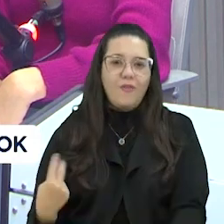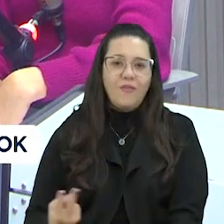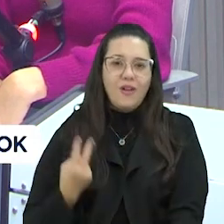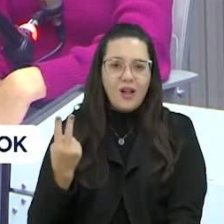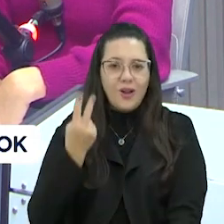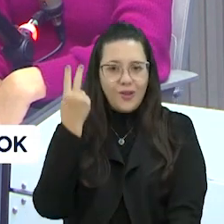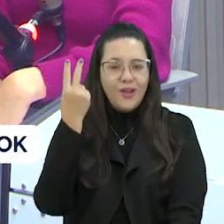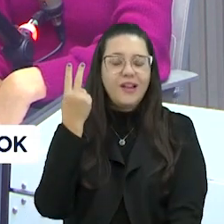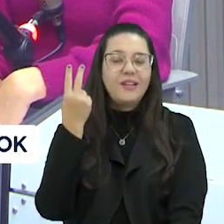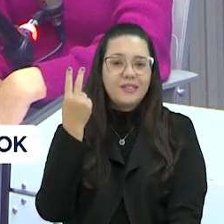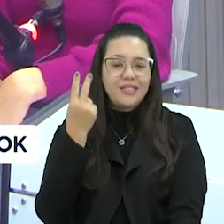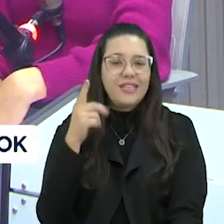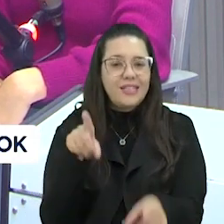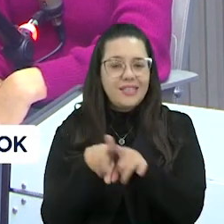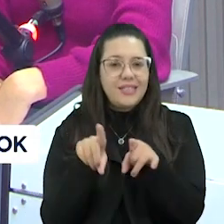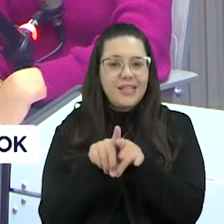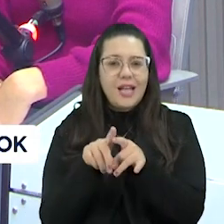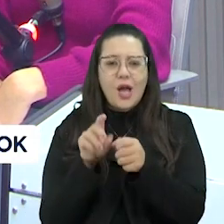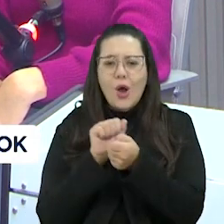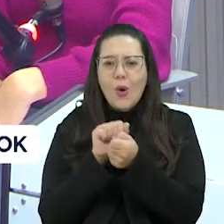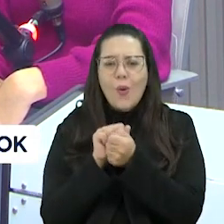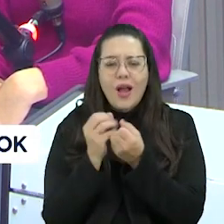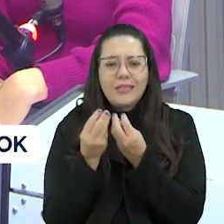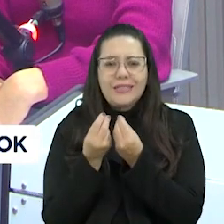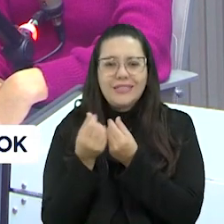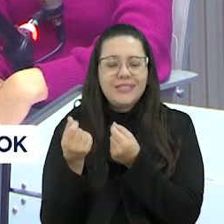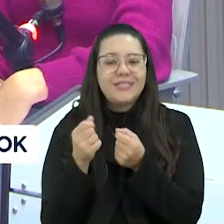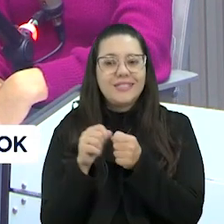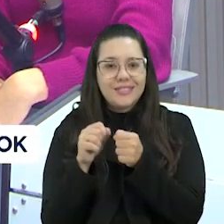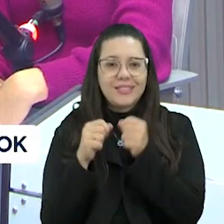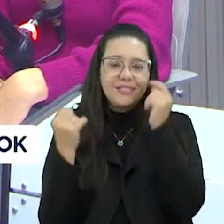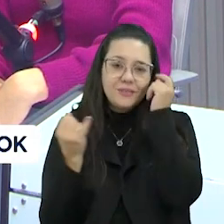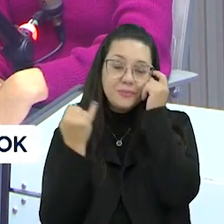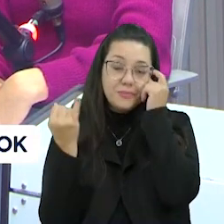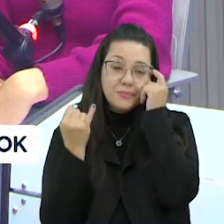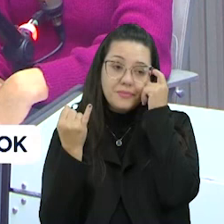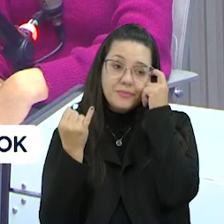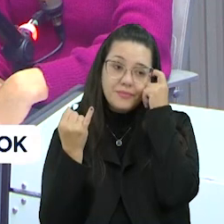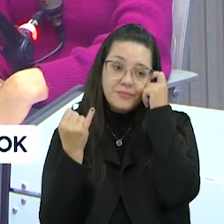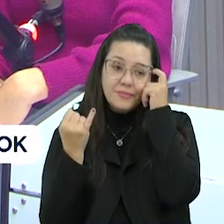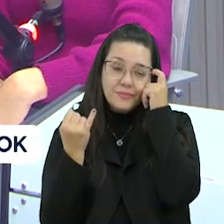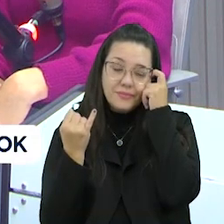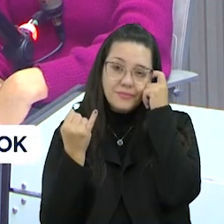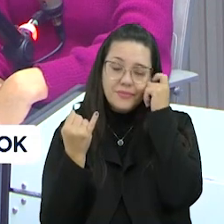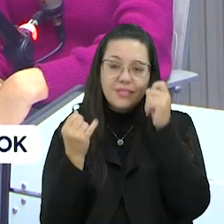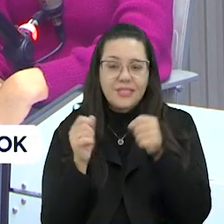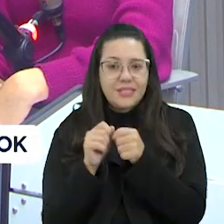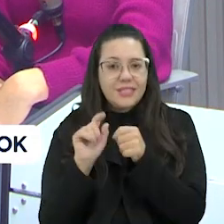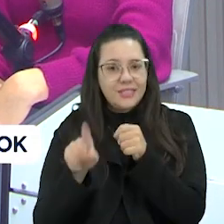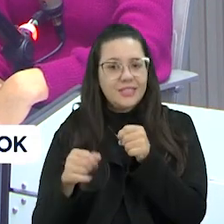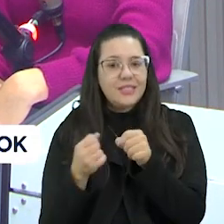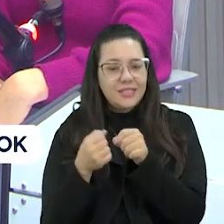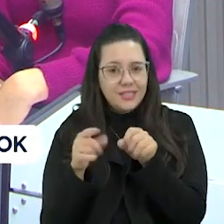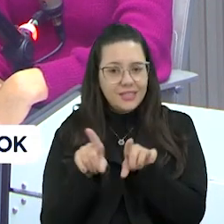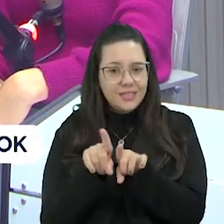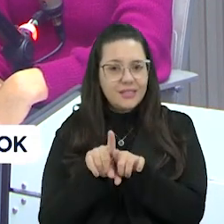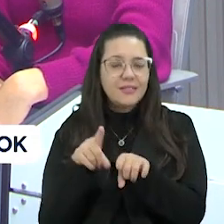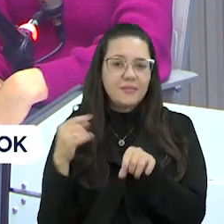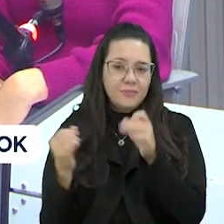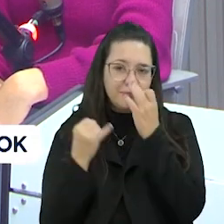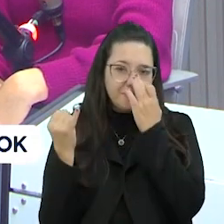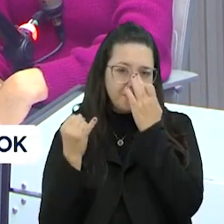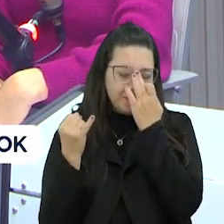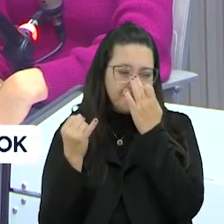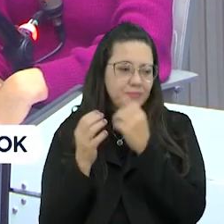Então, valorizando a qualidade do local de trabalho que ele tem, né, para que ele corresponda a isso na rua, no tratamento com o cidadão de